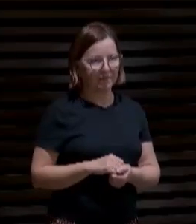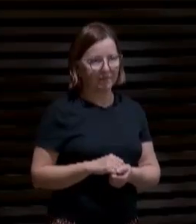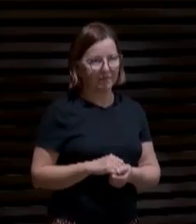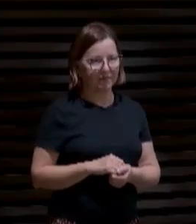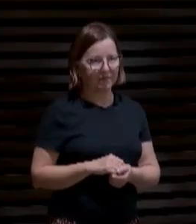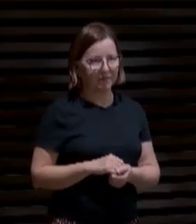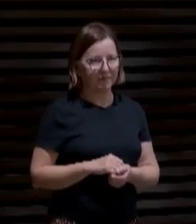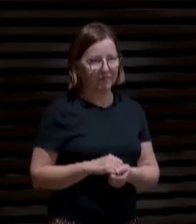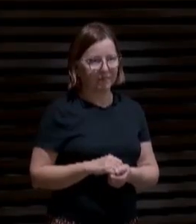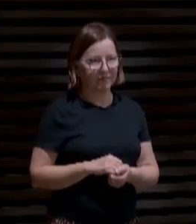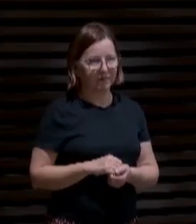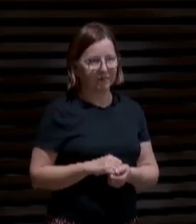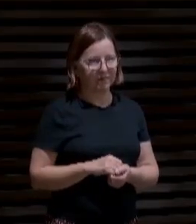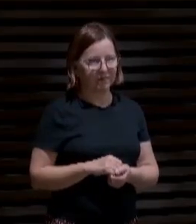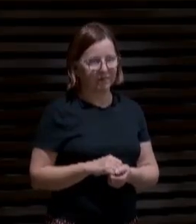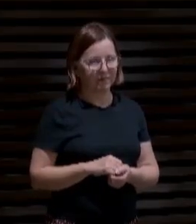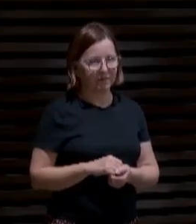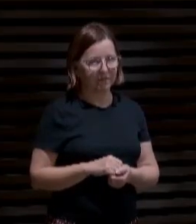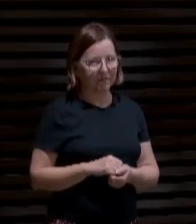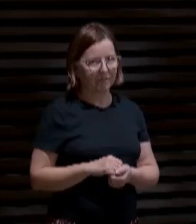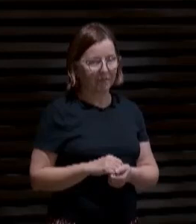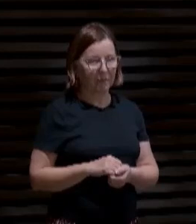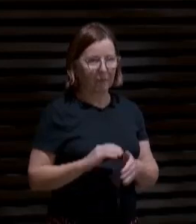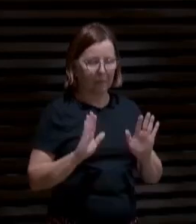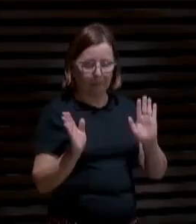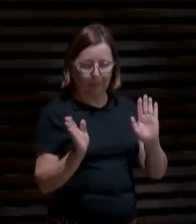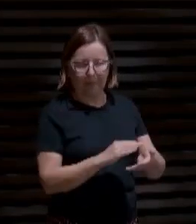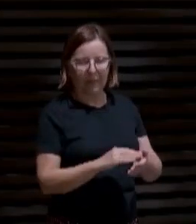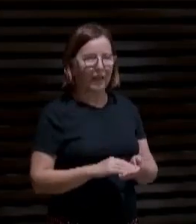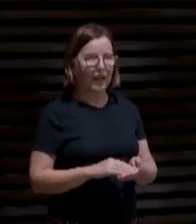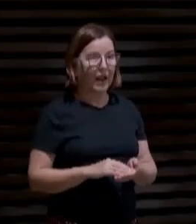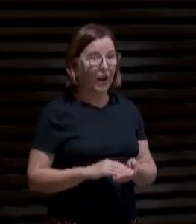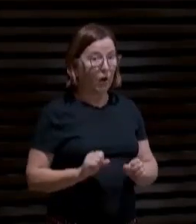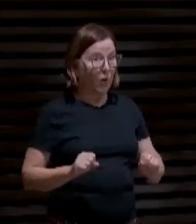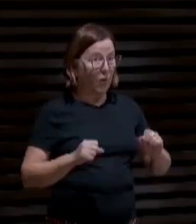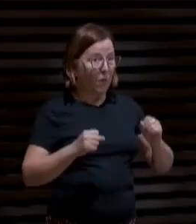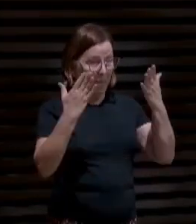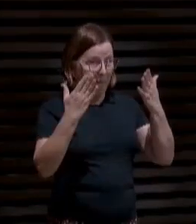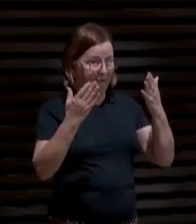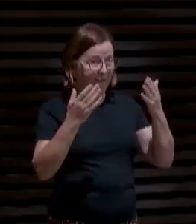Uma das atrações do Festival de Inverno de Garanhuns, em Pernambuco,